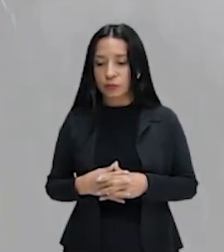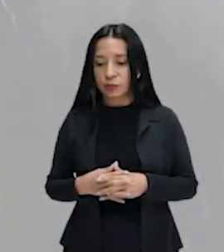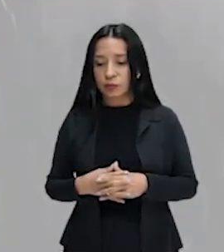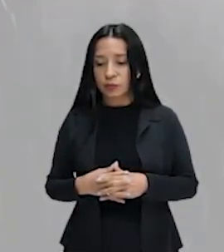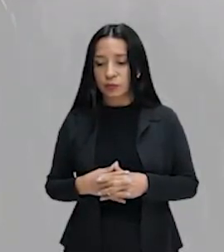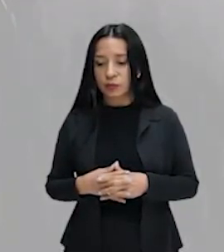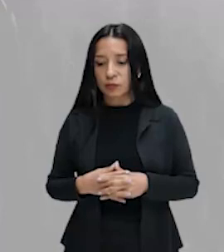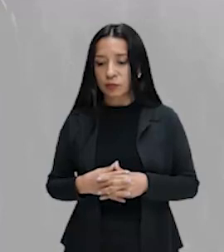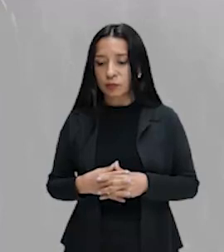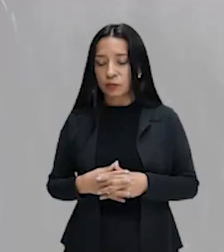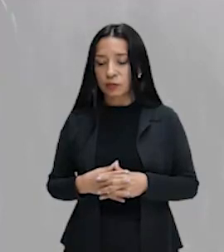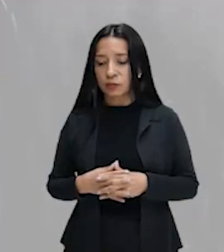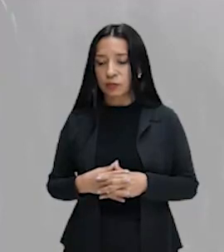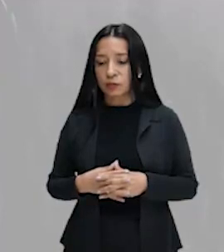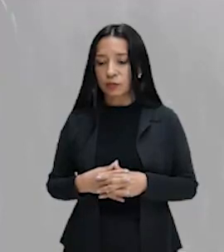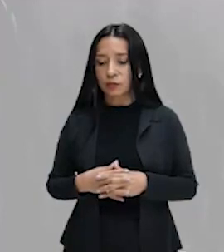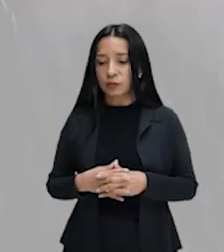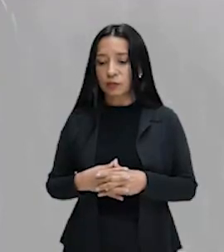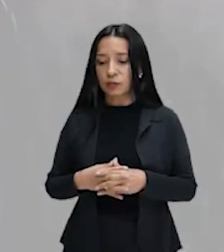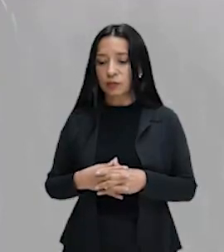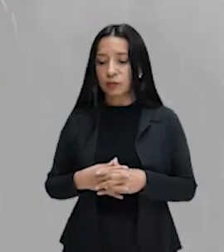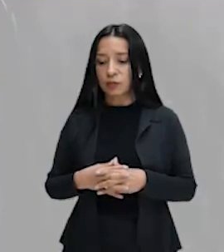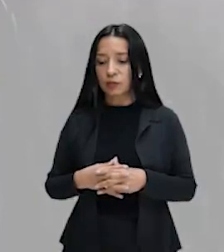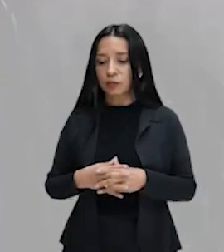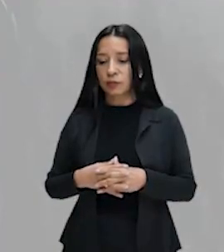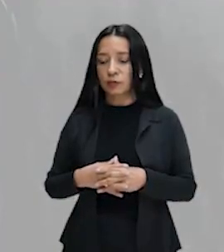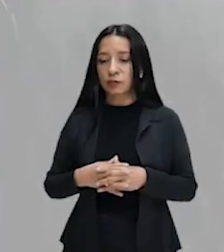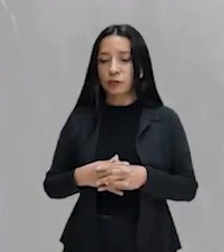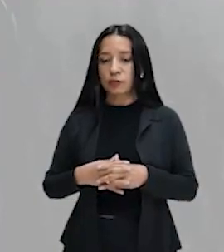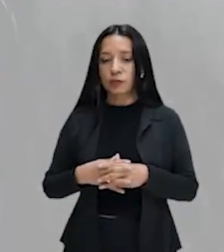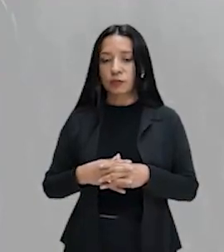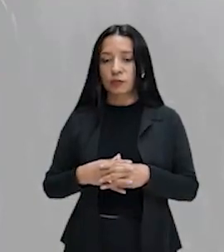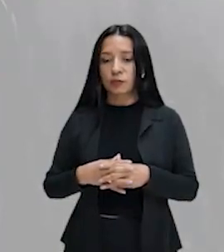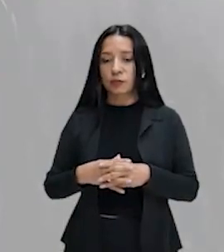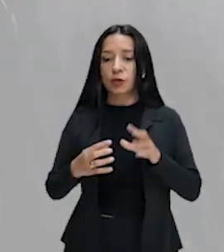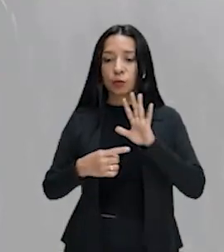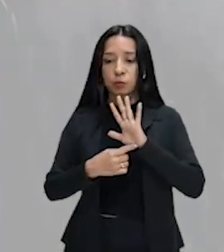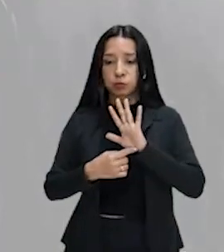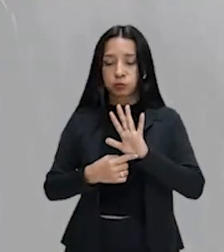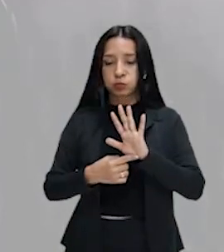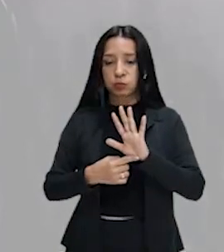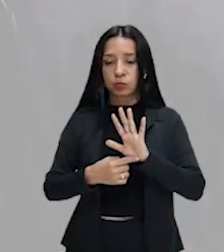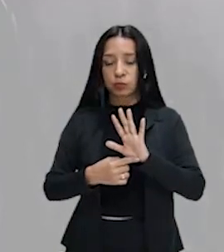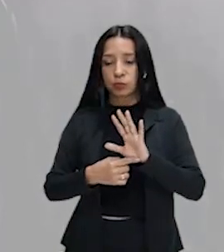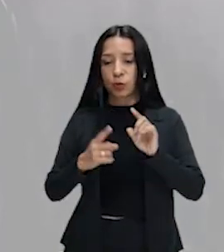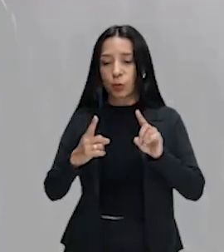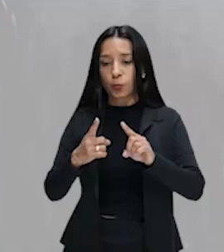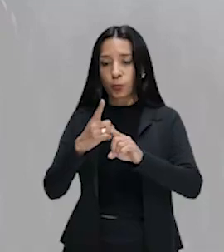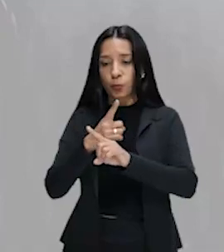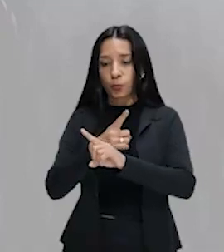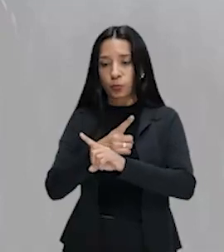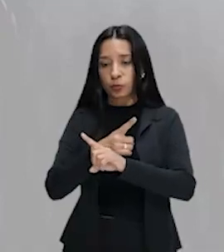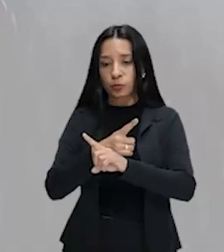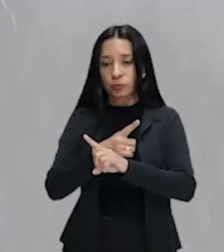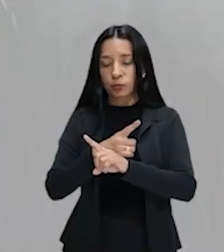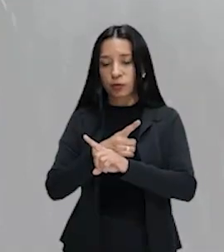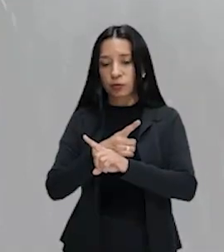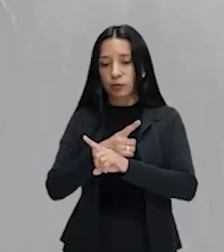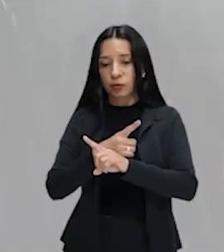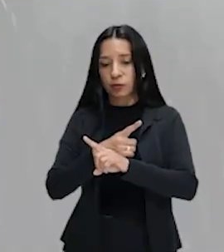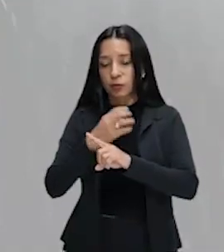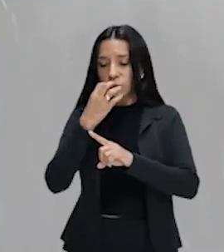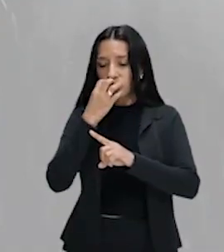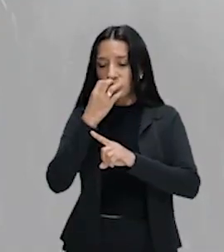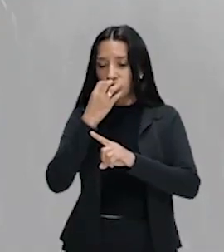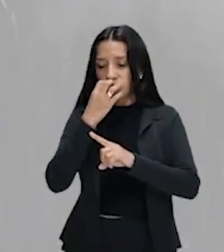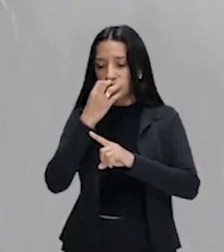cães duplo homozigoto recessivo. Então tá aqui, ó, cruzamento entre cão heterozigoto nos